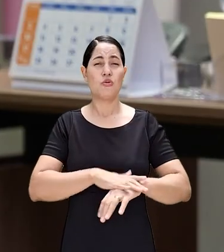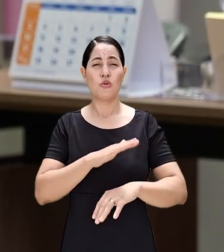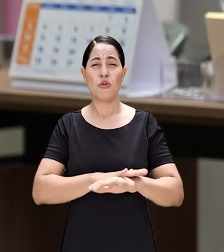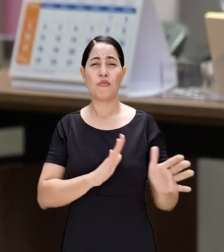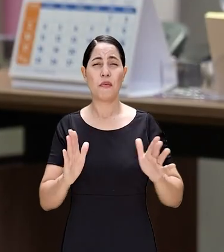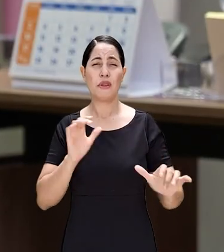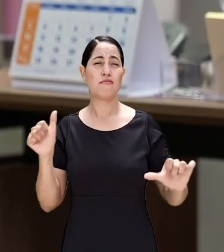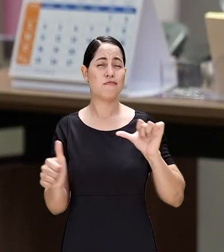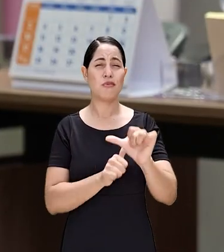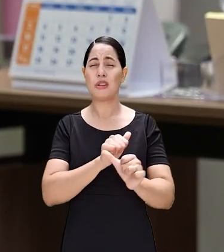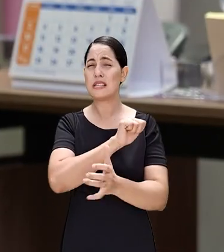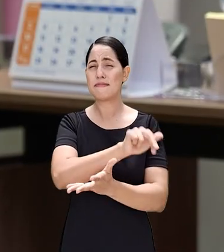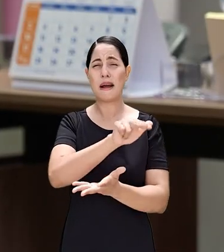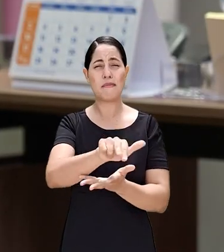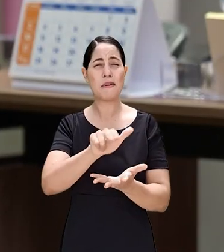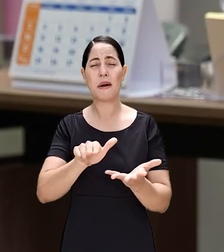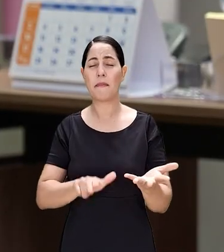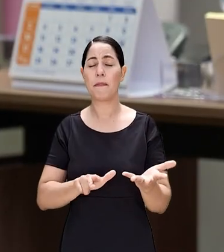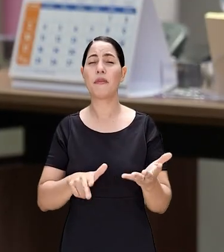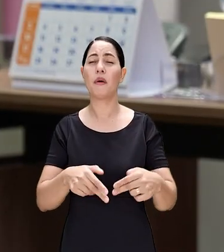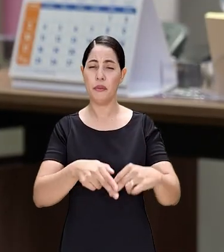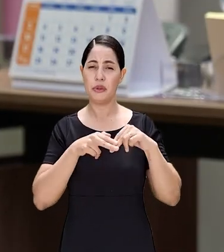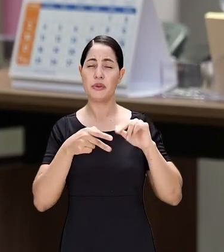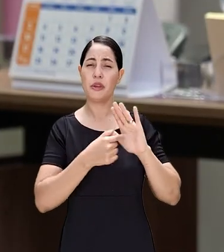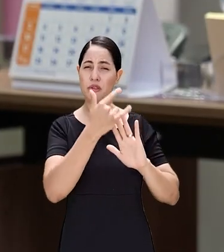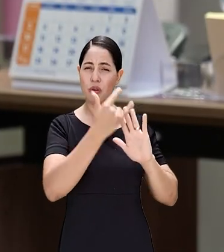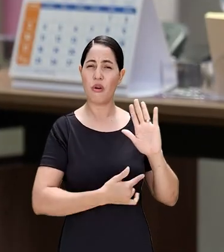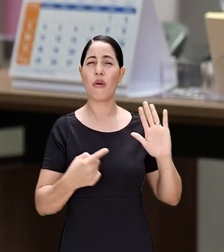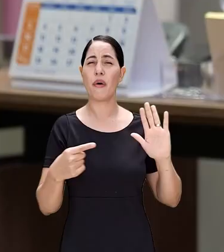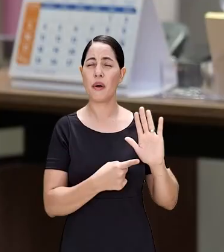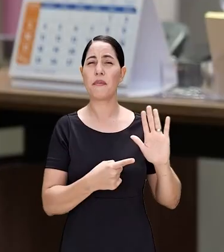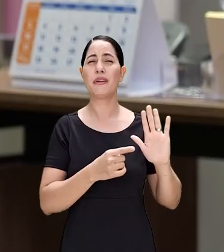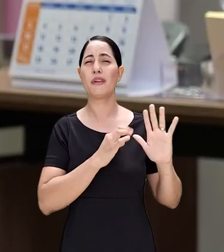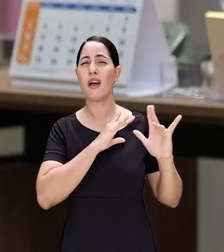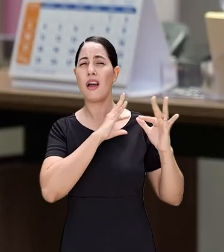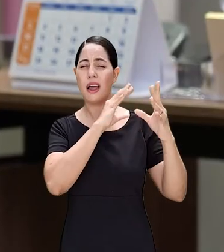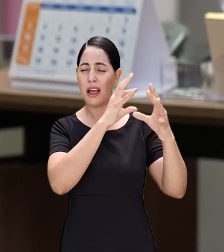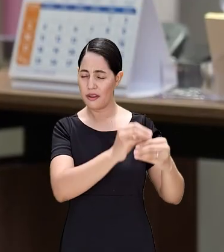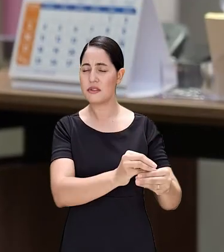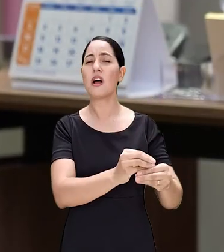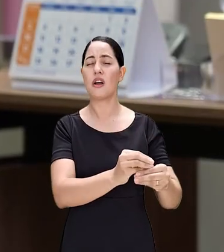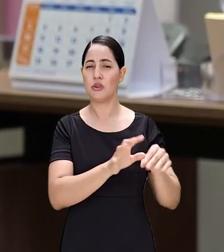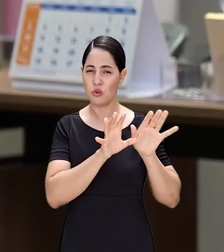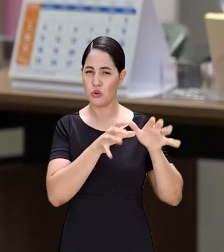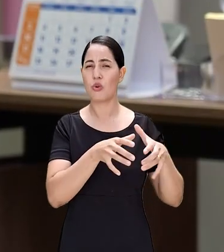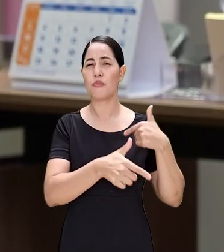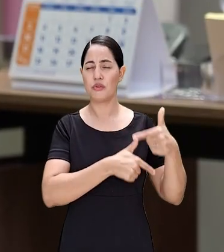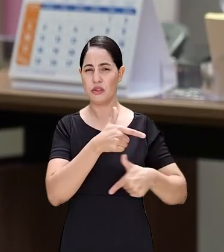grandes transformações, esse provimento ele vem sendo revisado agora pelo grupo de